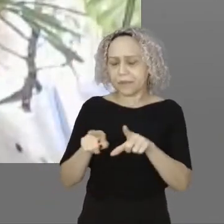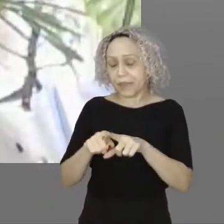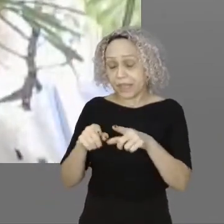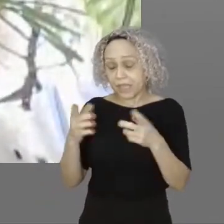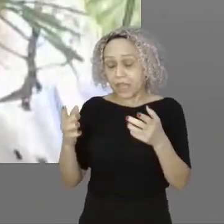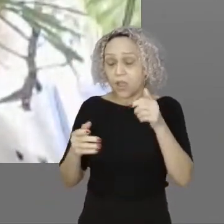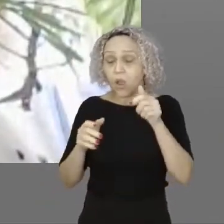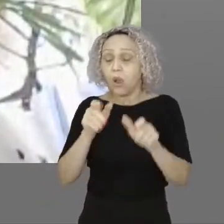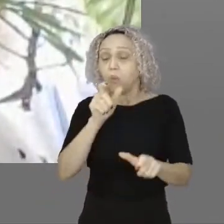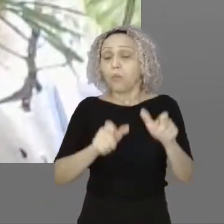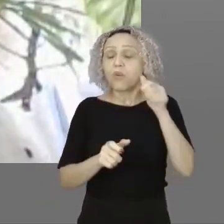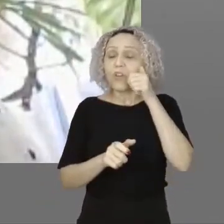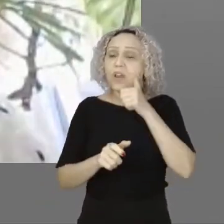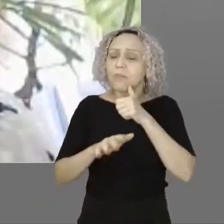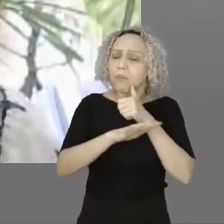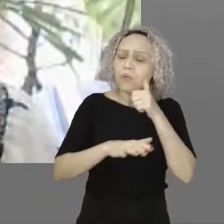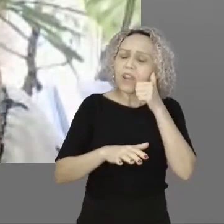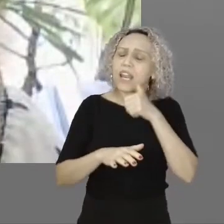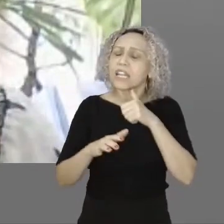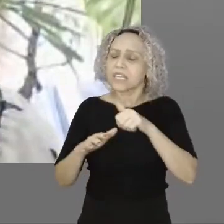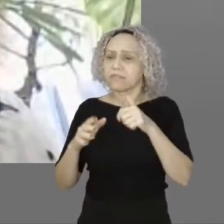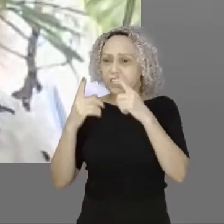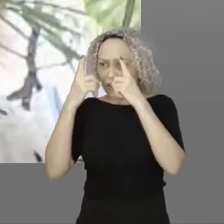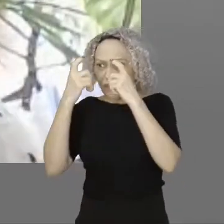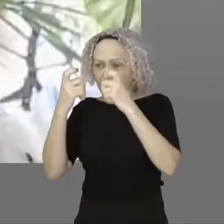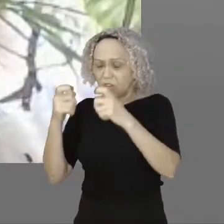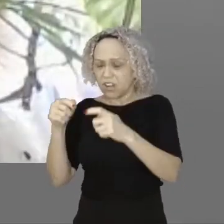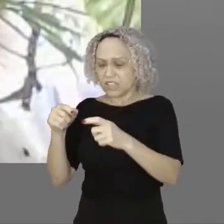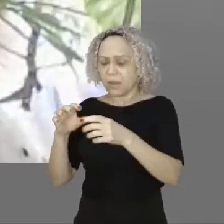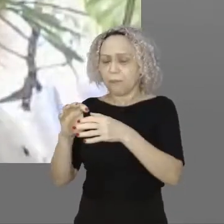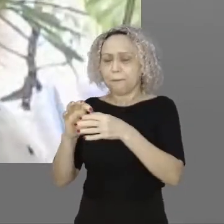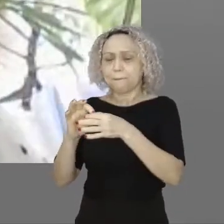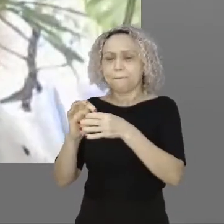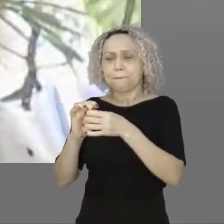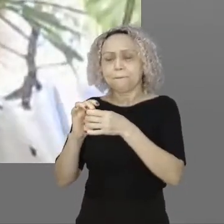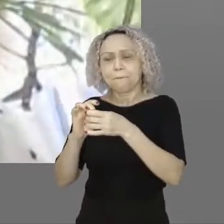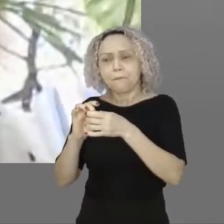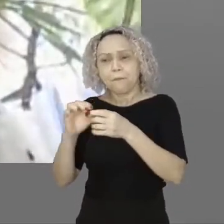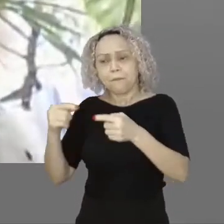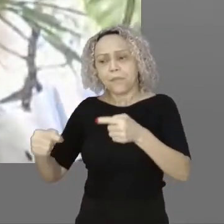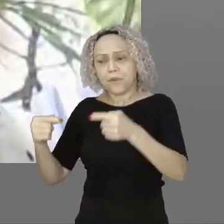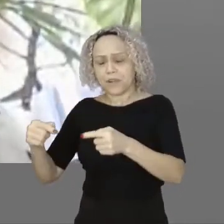estar enfrentando o ano que vem, né? Que é desde já,